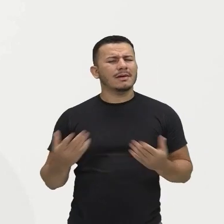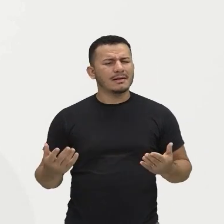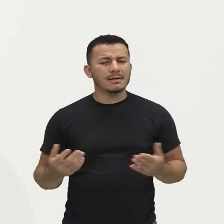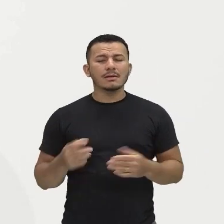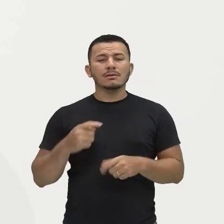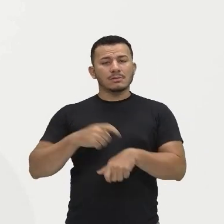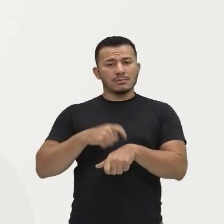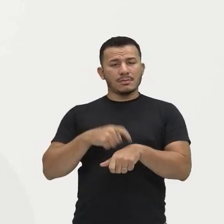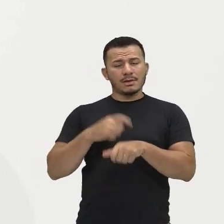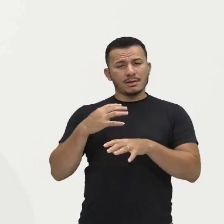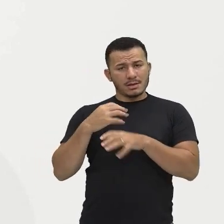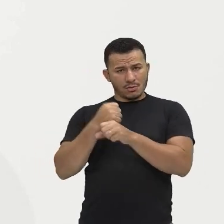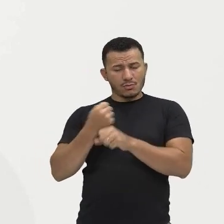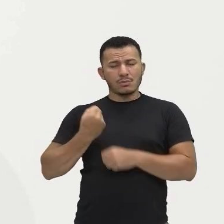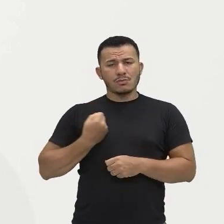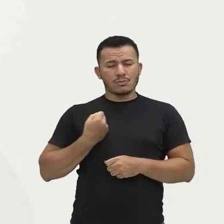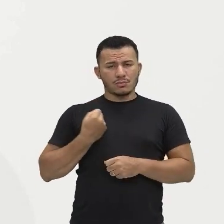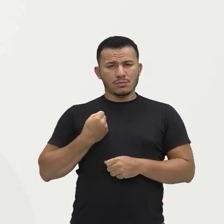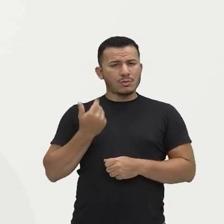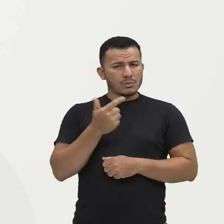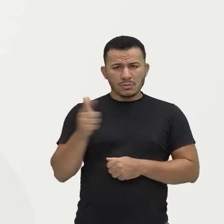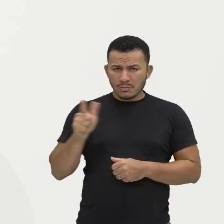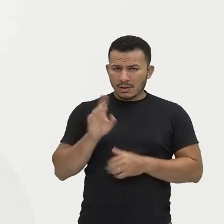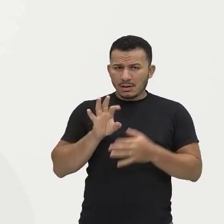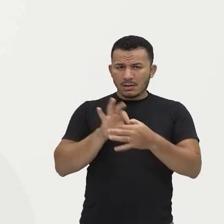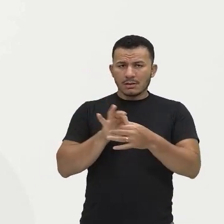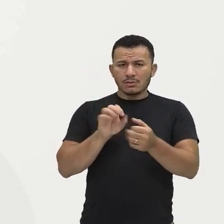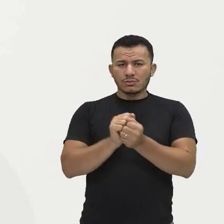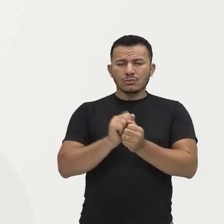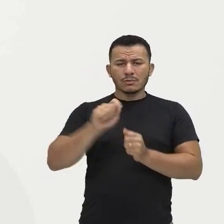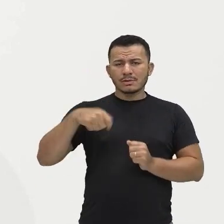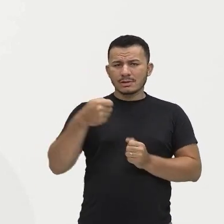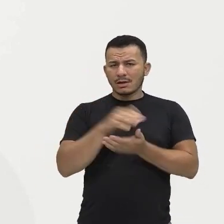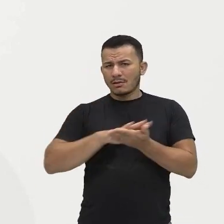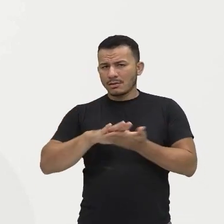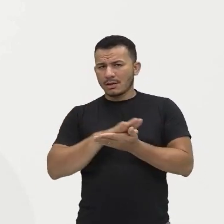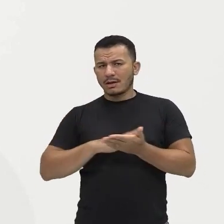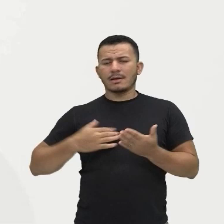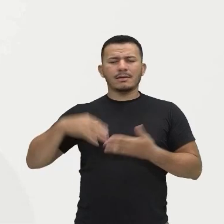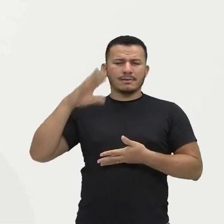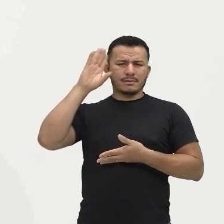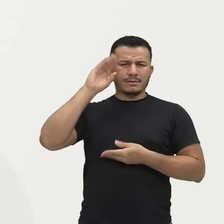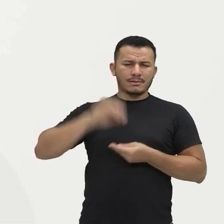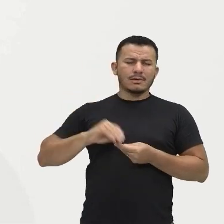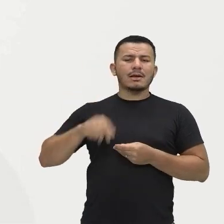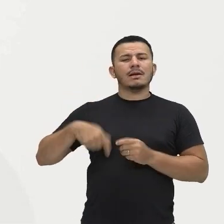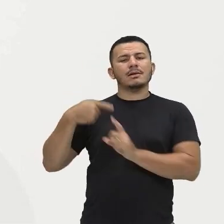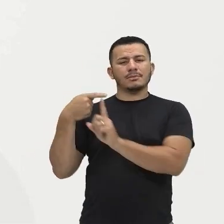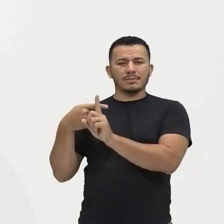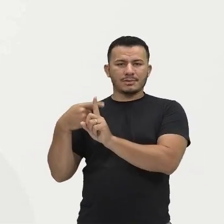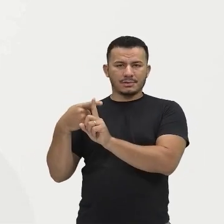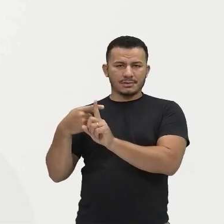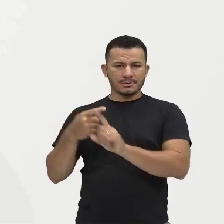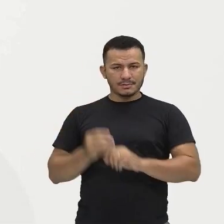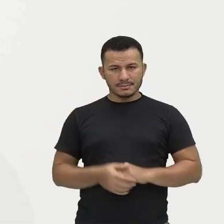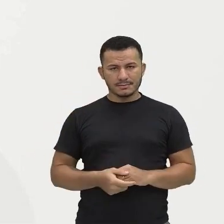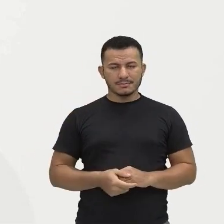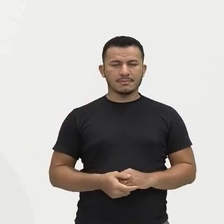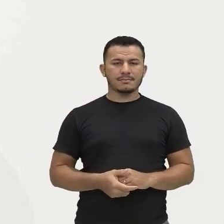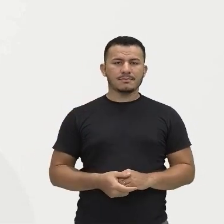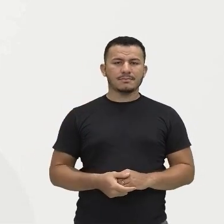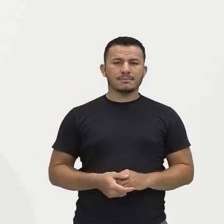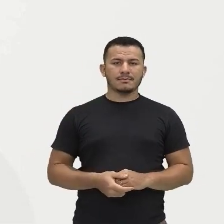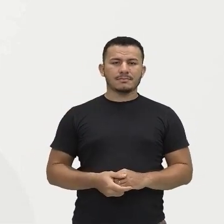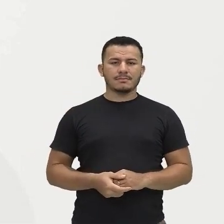Porque quando o número não vem acompanhado de sinal, subentende-se que ali está escrito o sinal